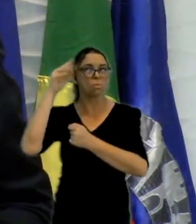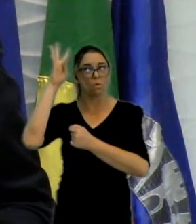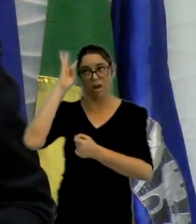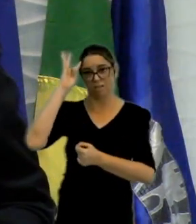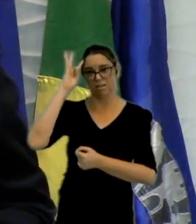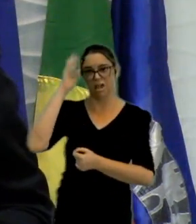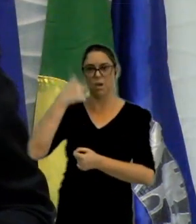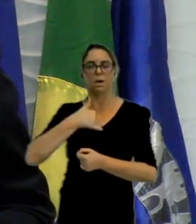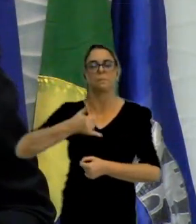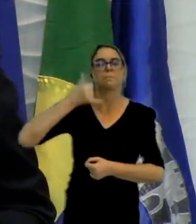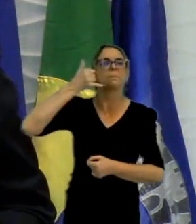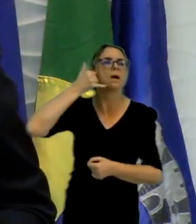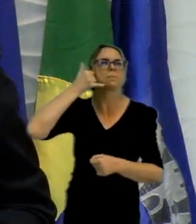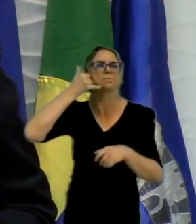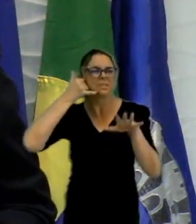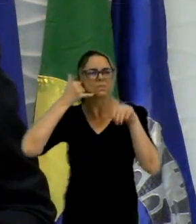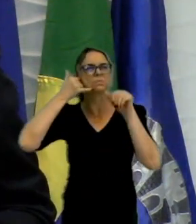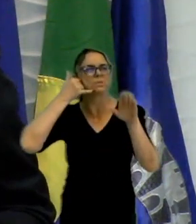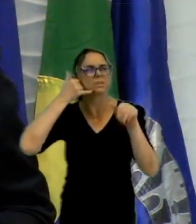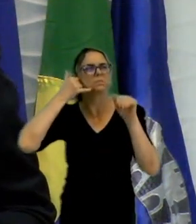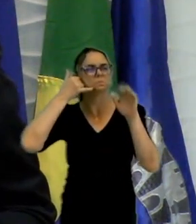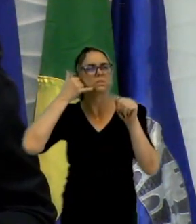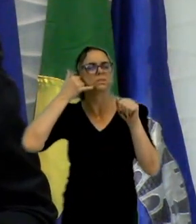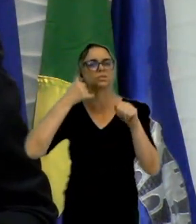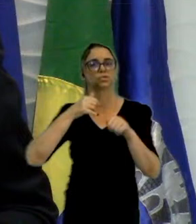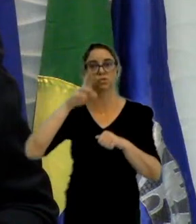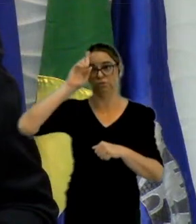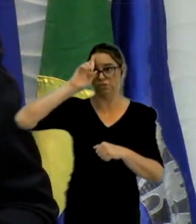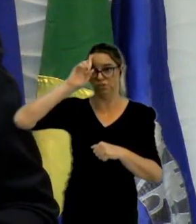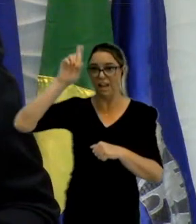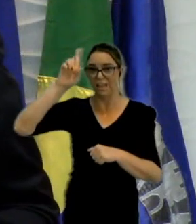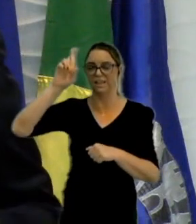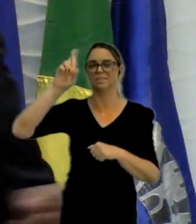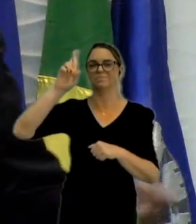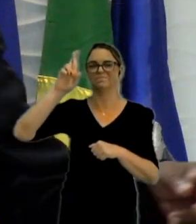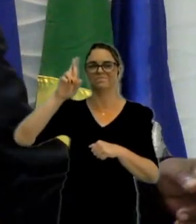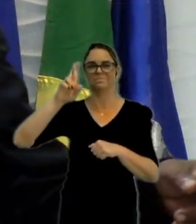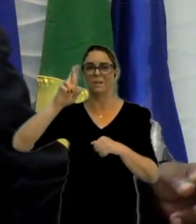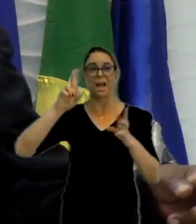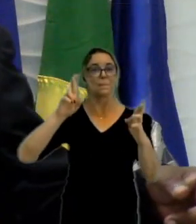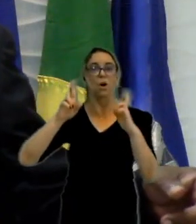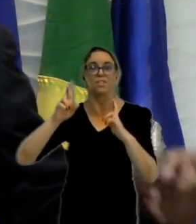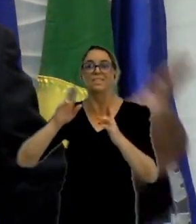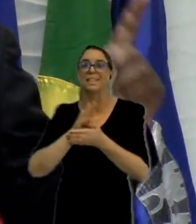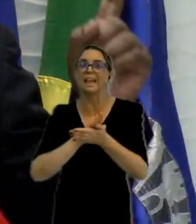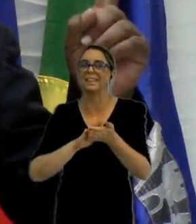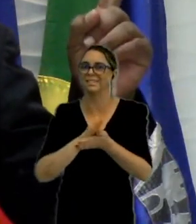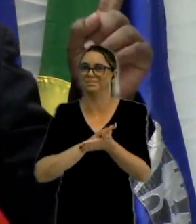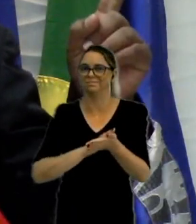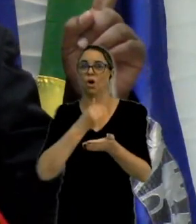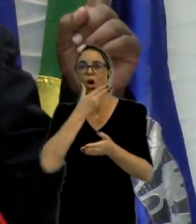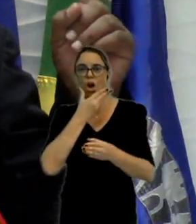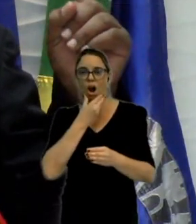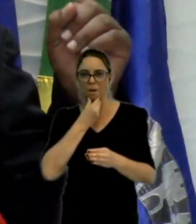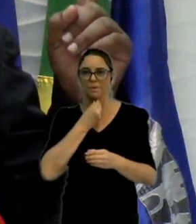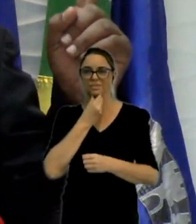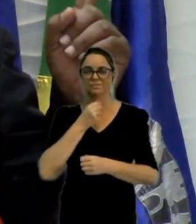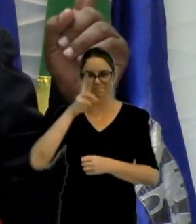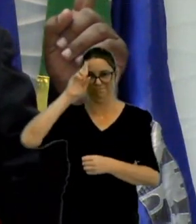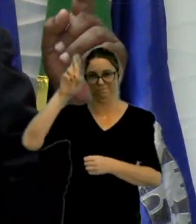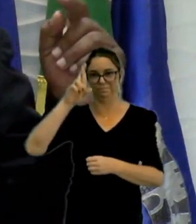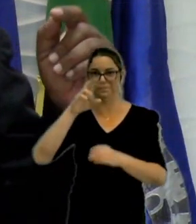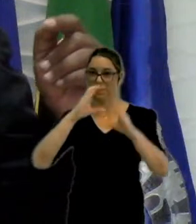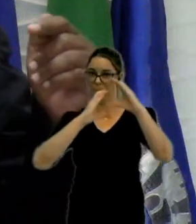que eu ligo para o gerente, mando mensagem, nenhuma respondida, está aqui meu celular, nenhuma mensagem